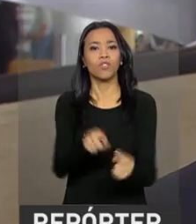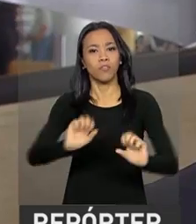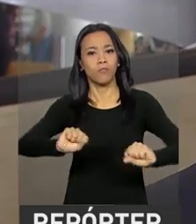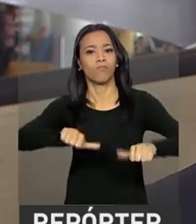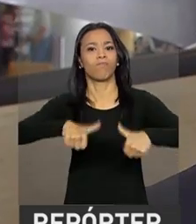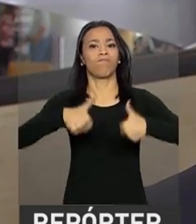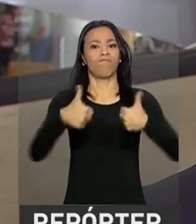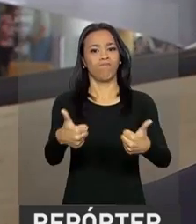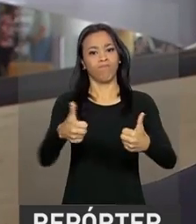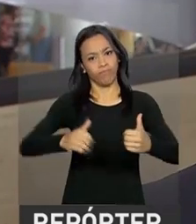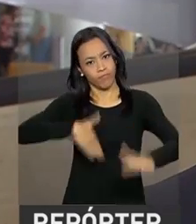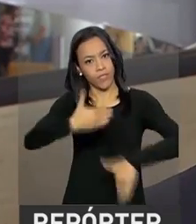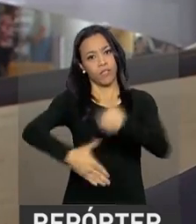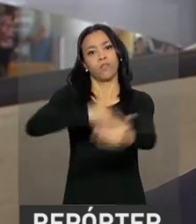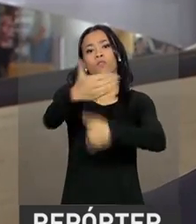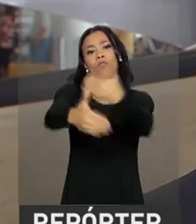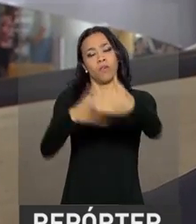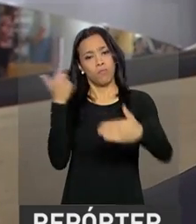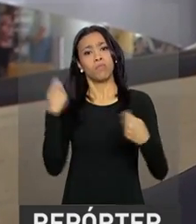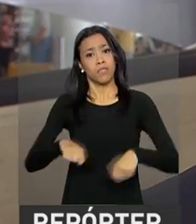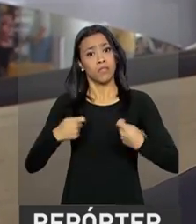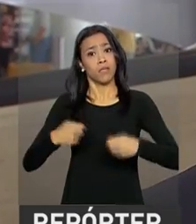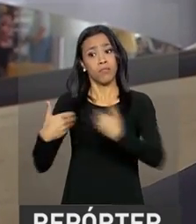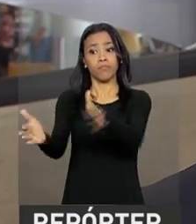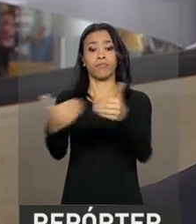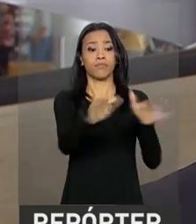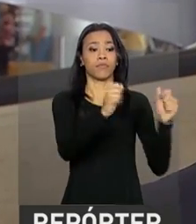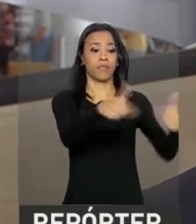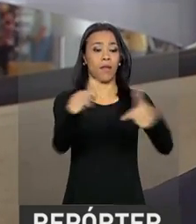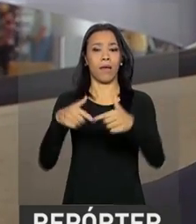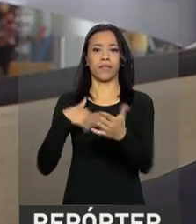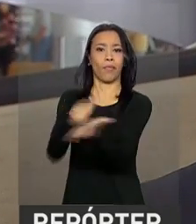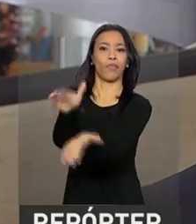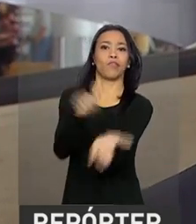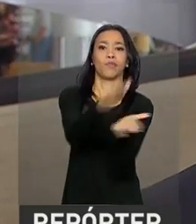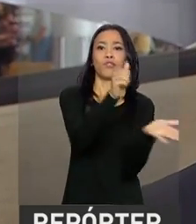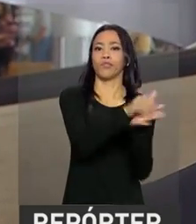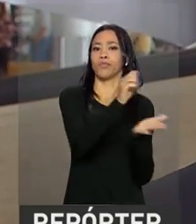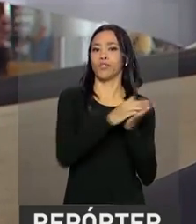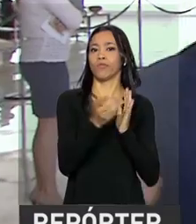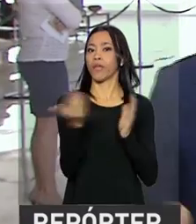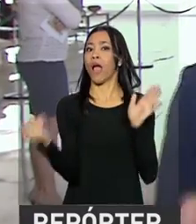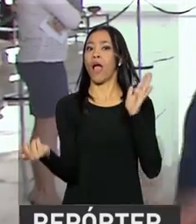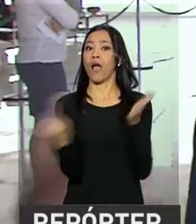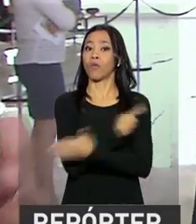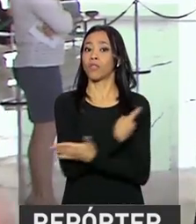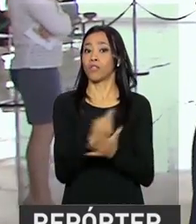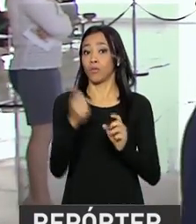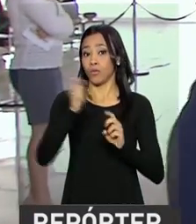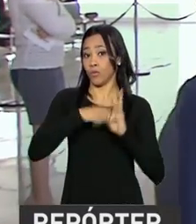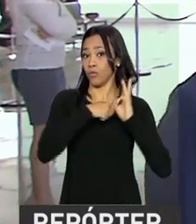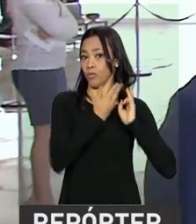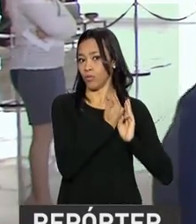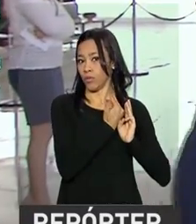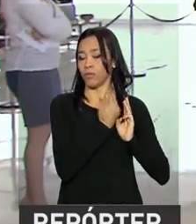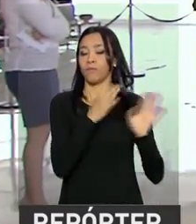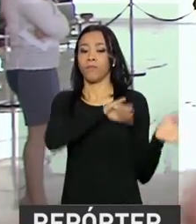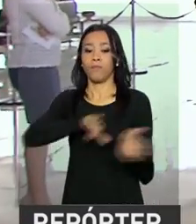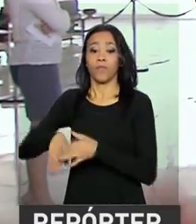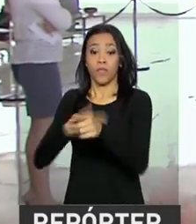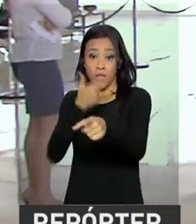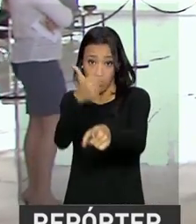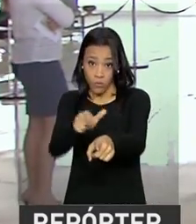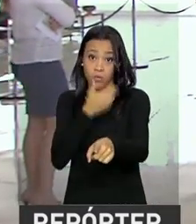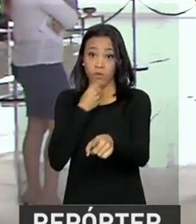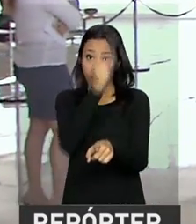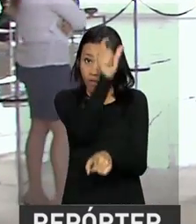precisamos voltar a crescer nós precisamos gerar emprego nós não podemos estar demitindo como tivemos nos últimos meses este outro empresário também tem boas